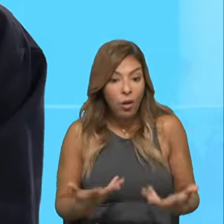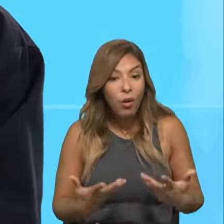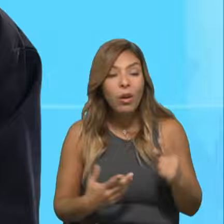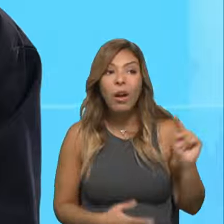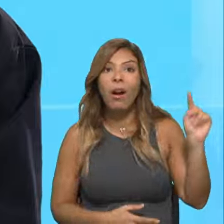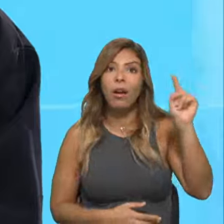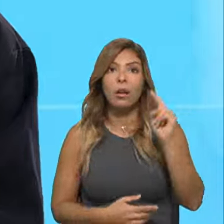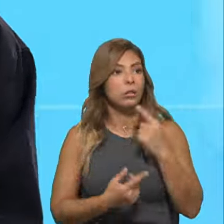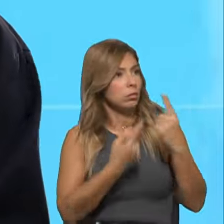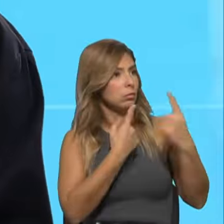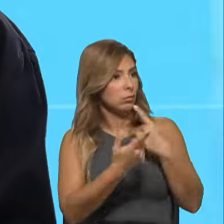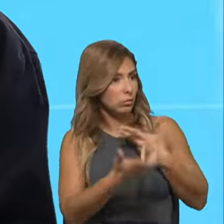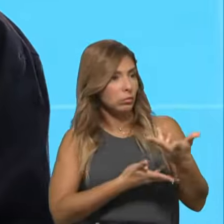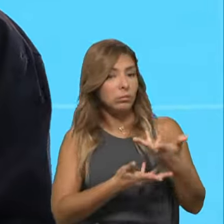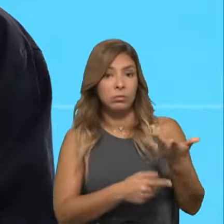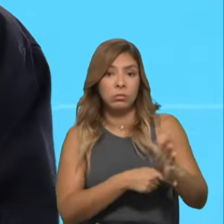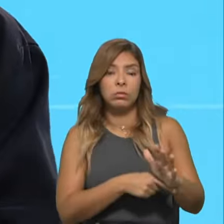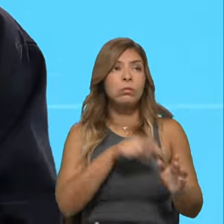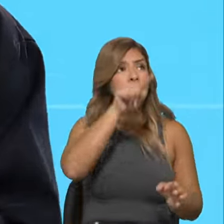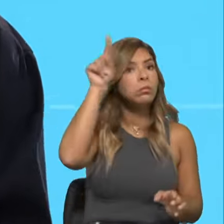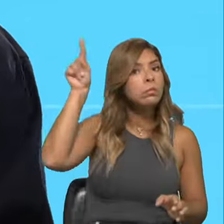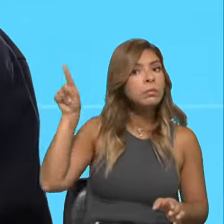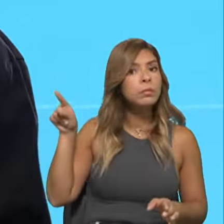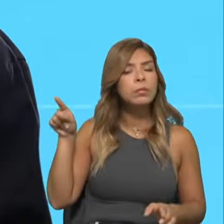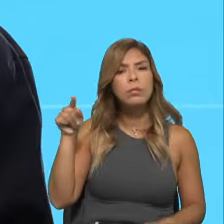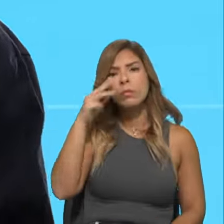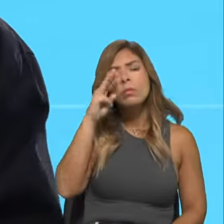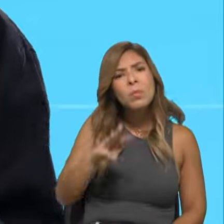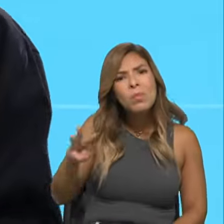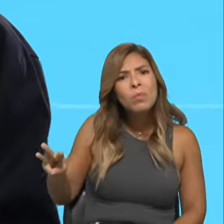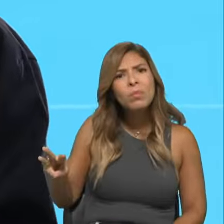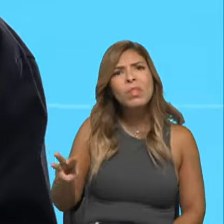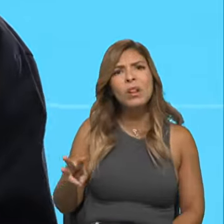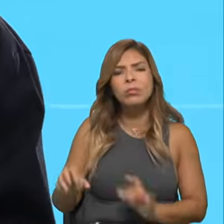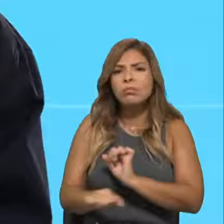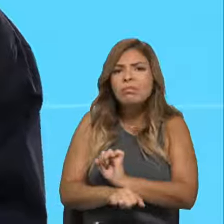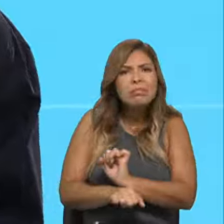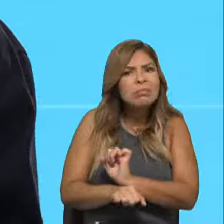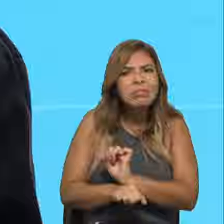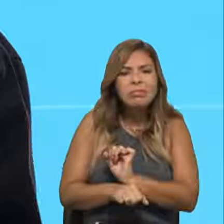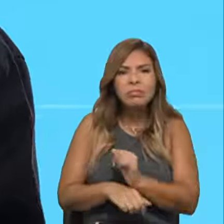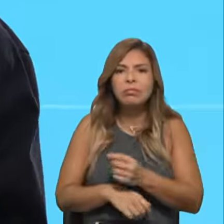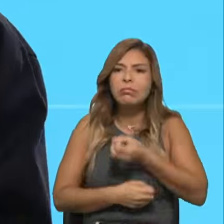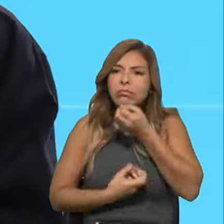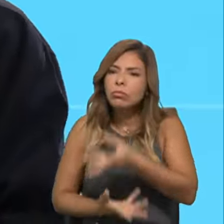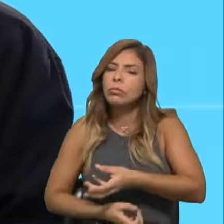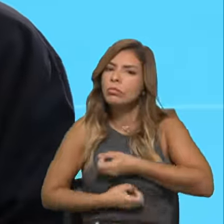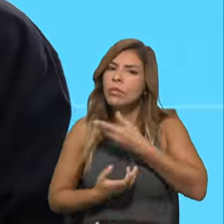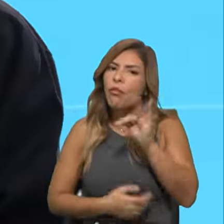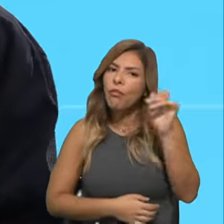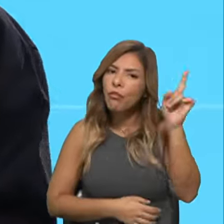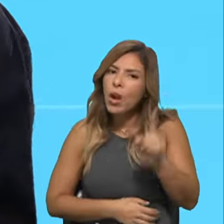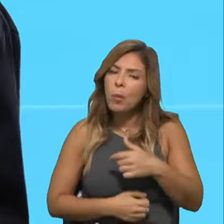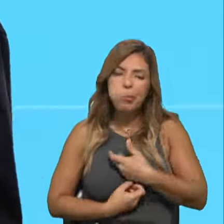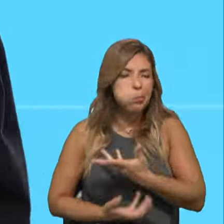hoje aqui a falar e em muitos lugares do mundo há milhares de pessoas que estão impedidas de professar a sua fé, estão impedidas